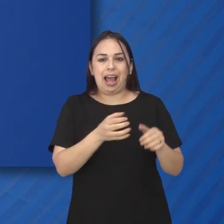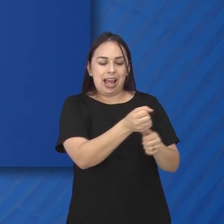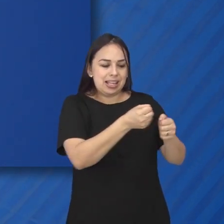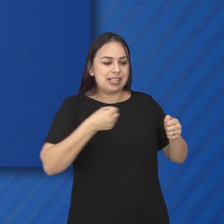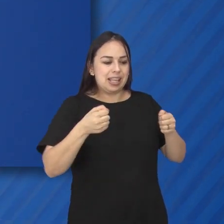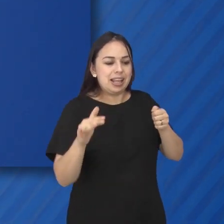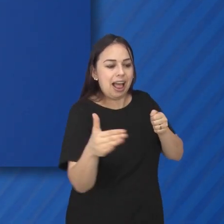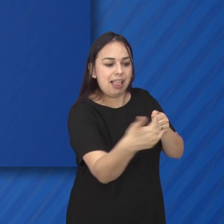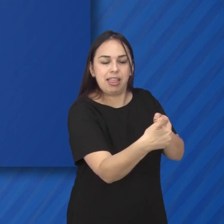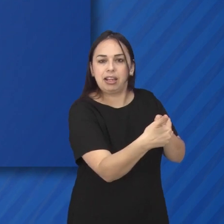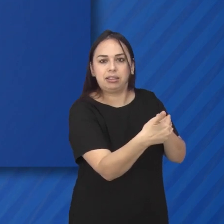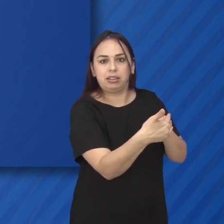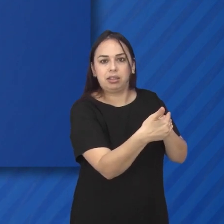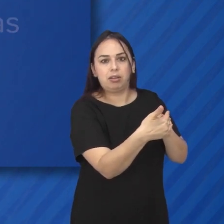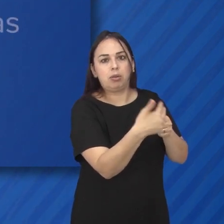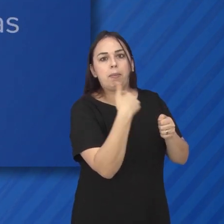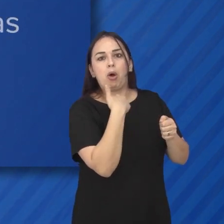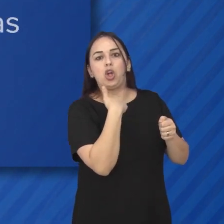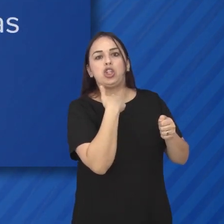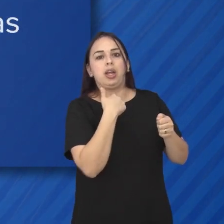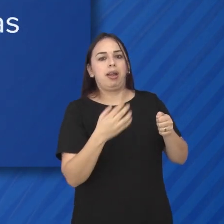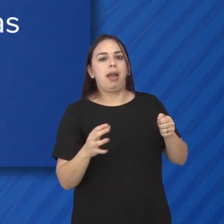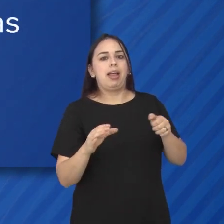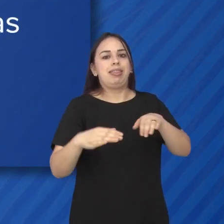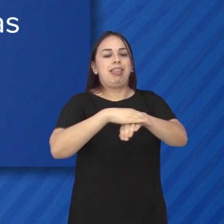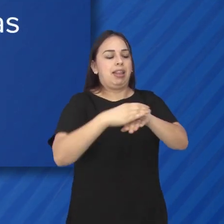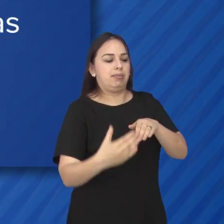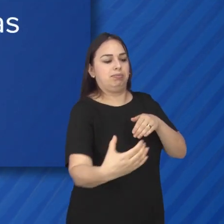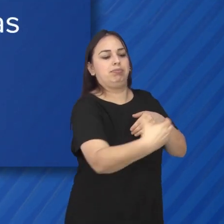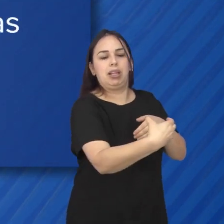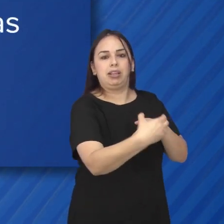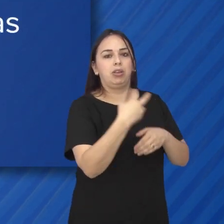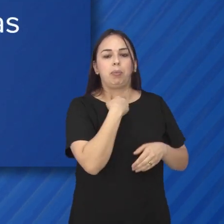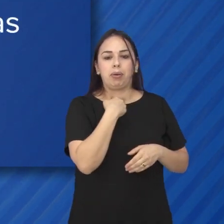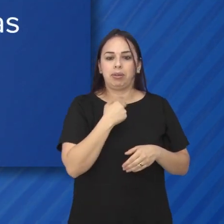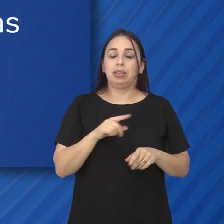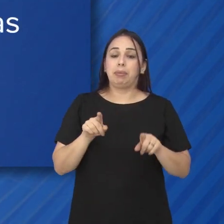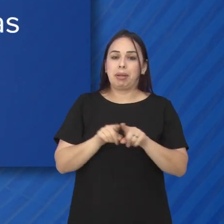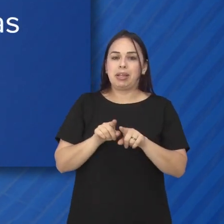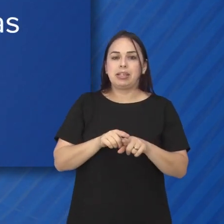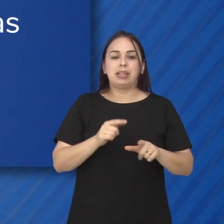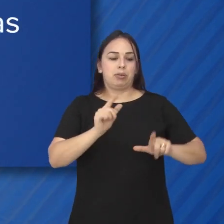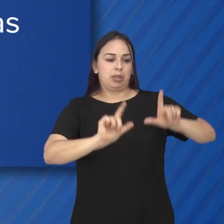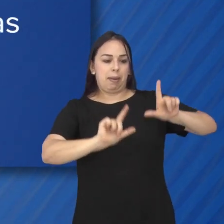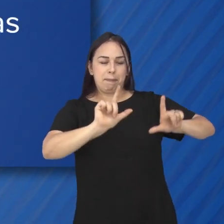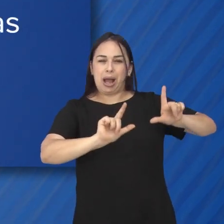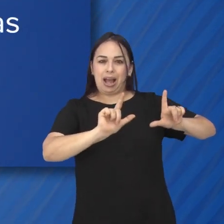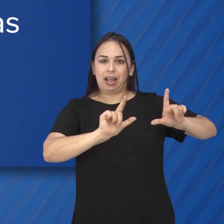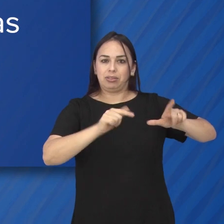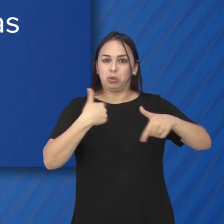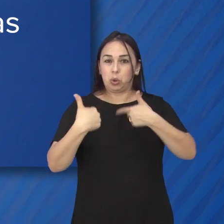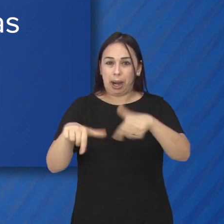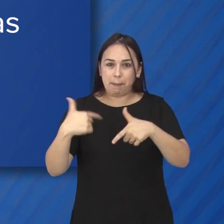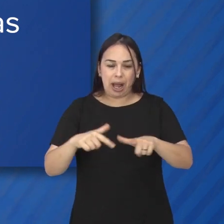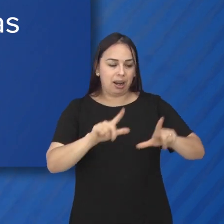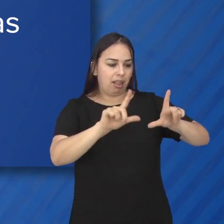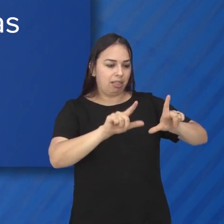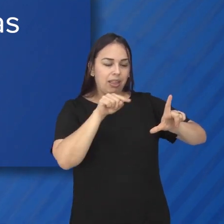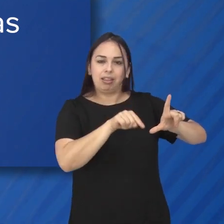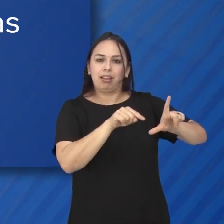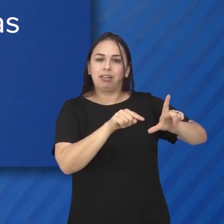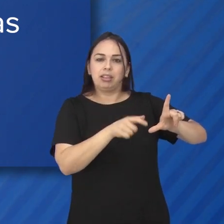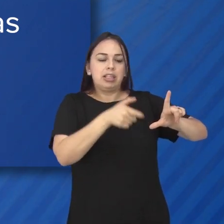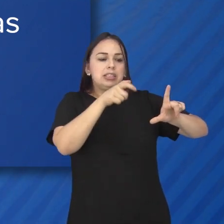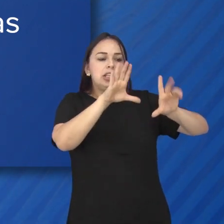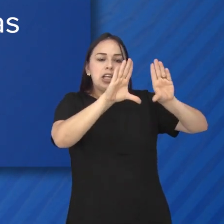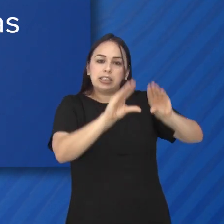geladeira para secar roupas e tênis. Sempre que der uma pausa no trabalho, desligue o monitor do computador ou notebook, até